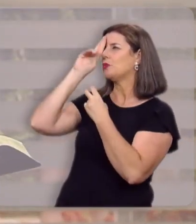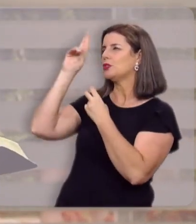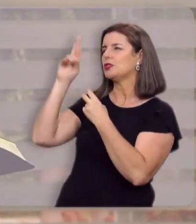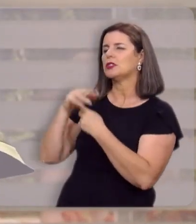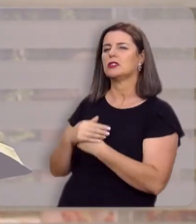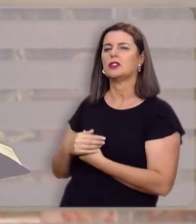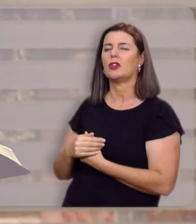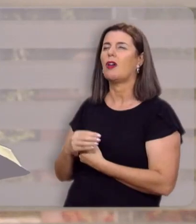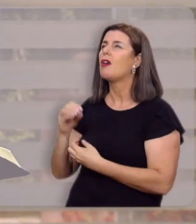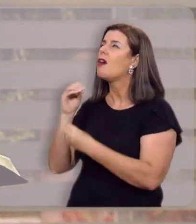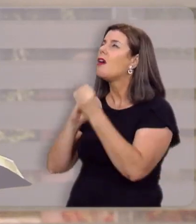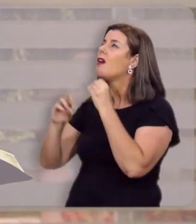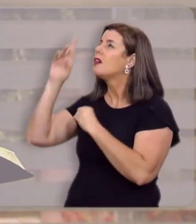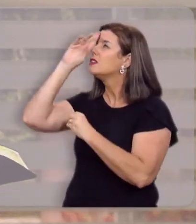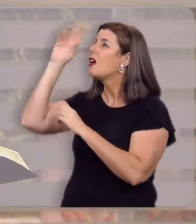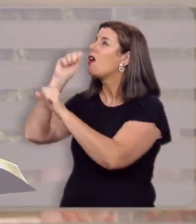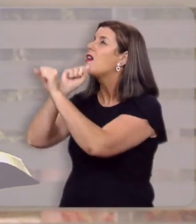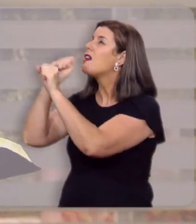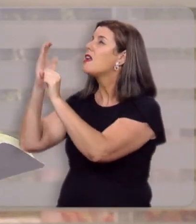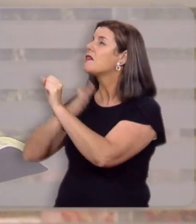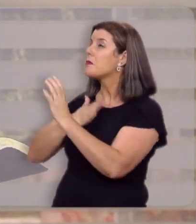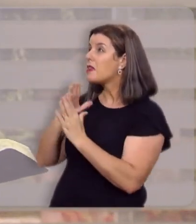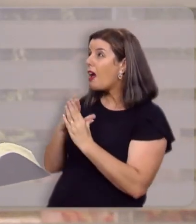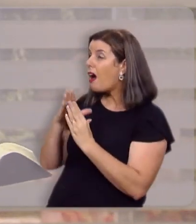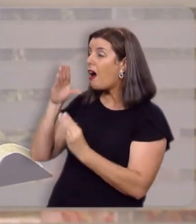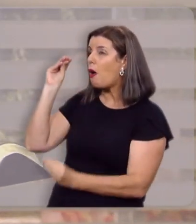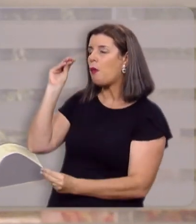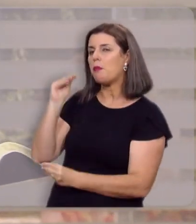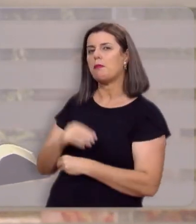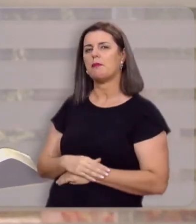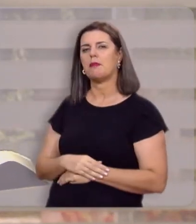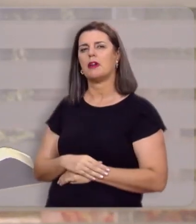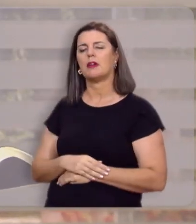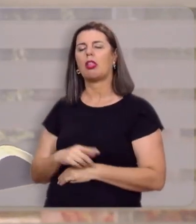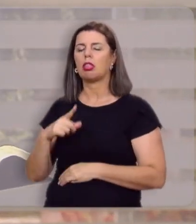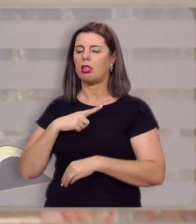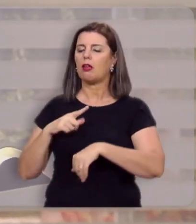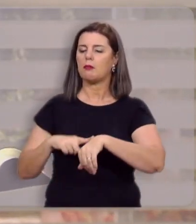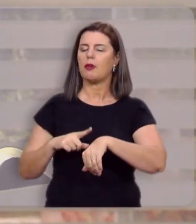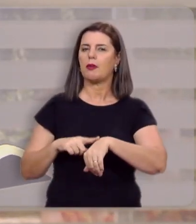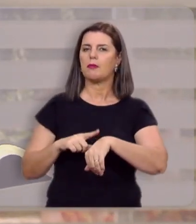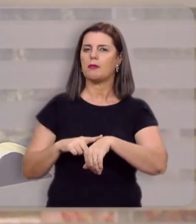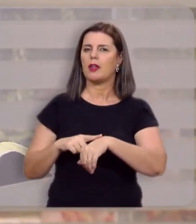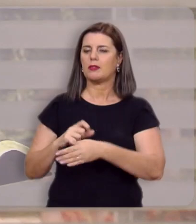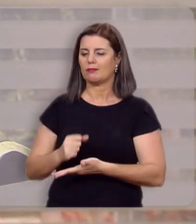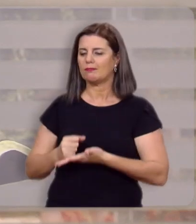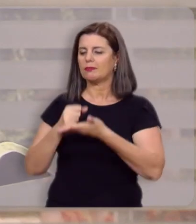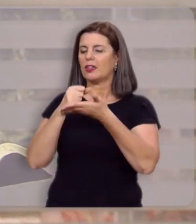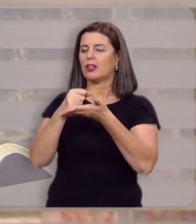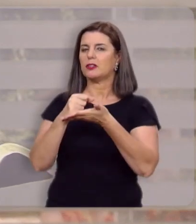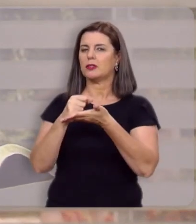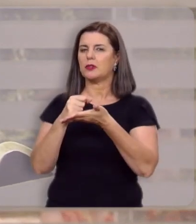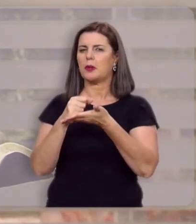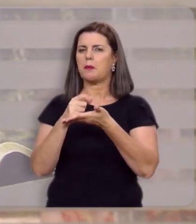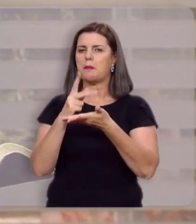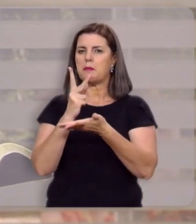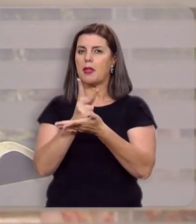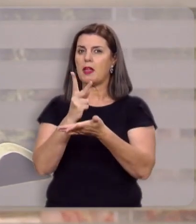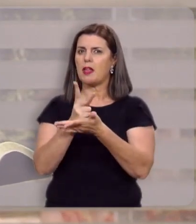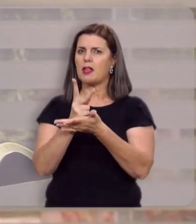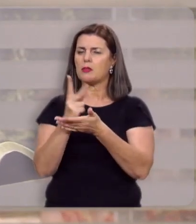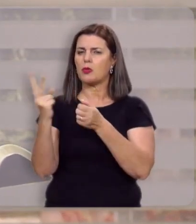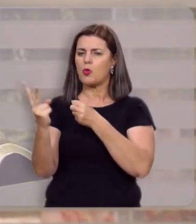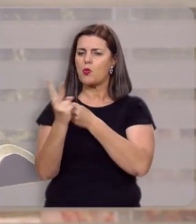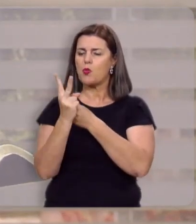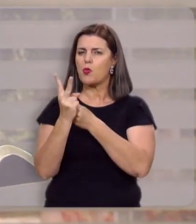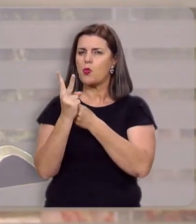Senhor. Ó Senhor, livra-me a alma. Há momentos em que a providência, ainda que carrancuda,